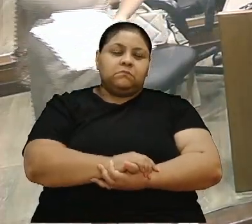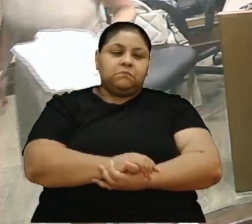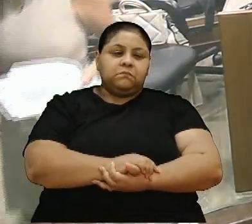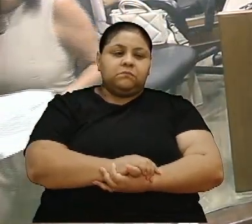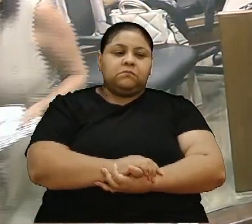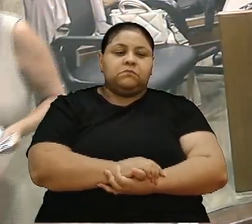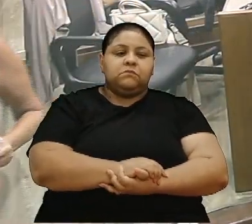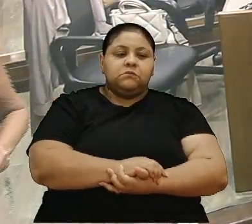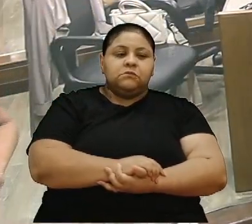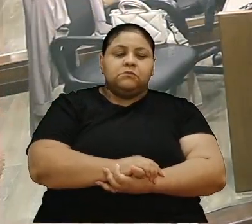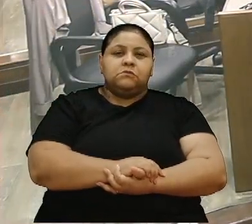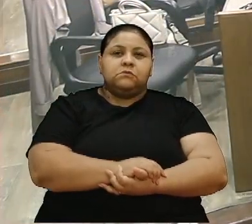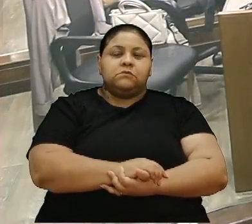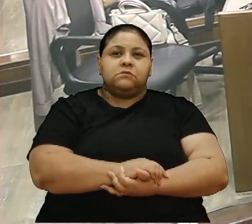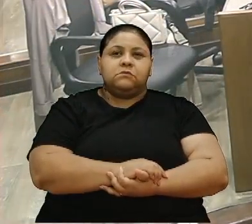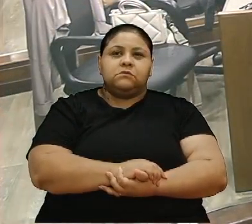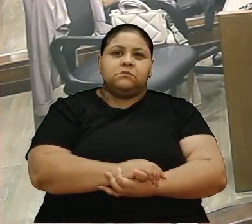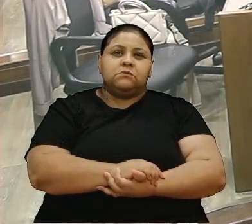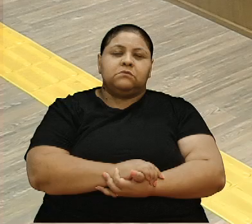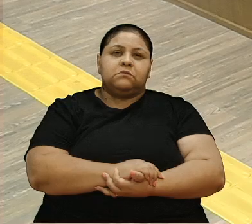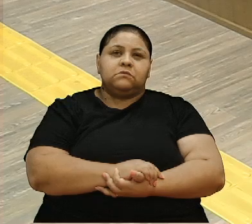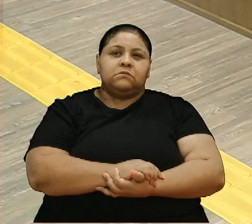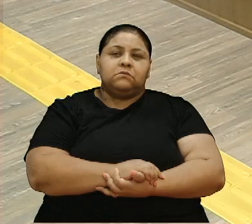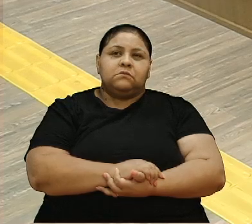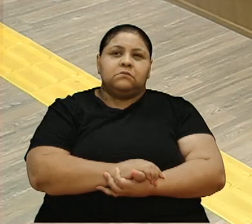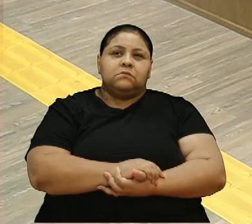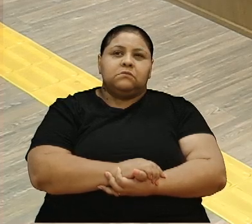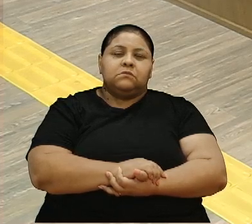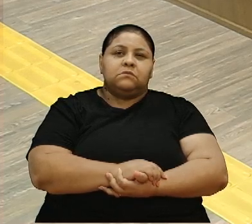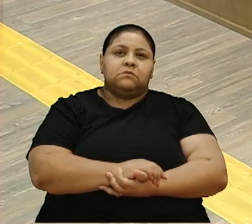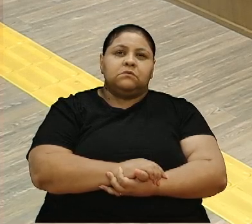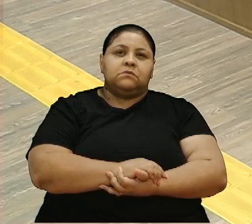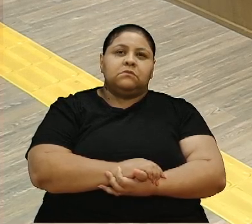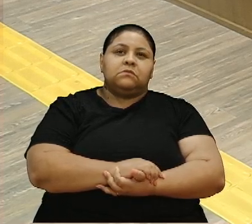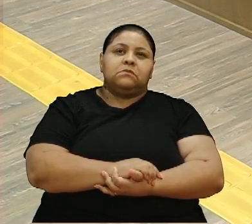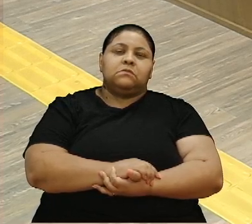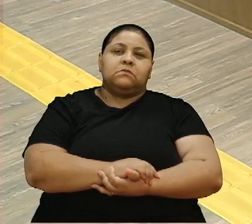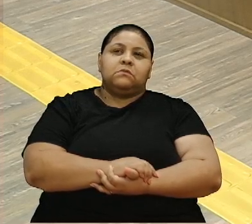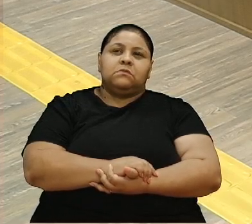Em grande expediente, da tribuna, a vereadora Rose Frigeri.